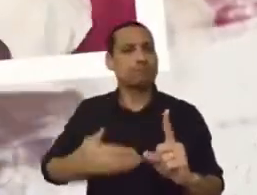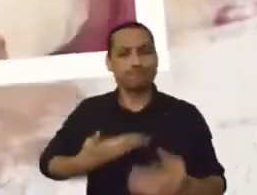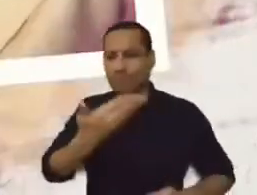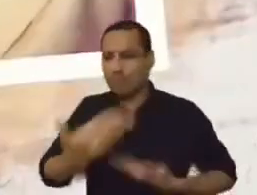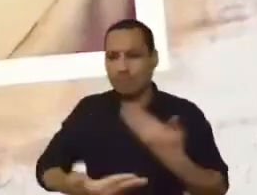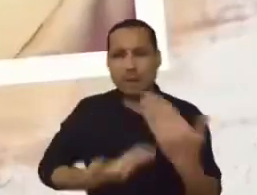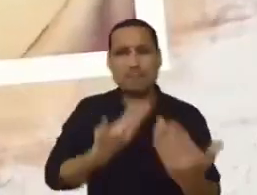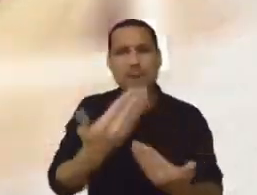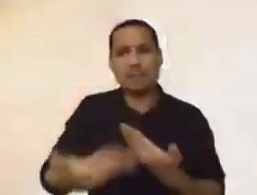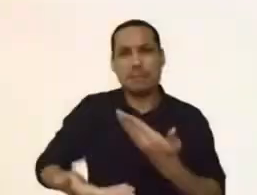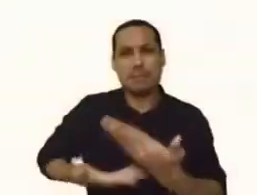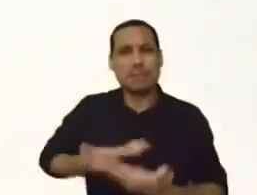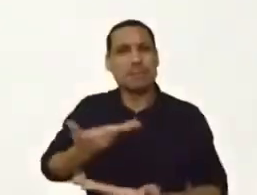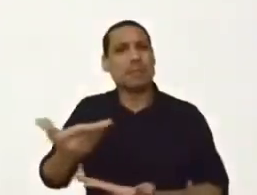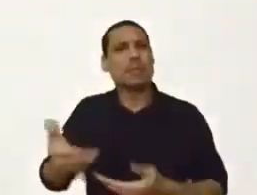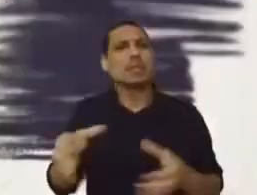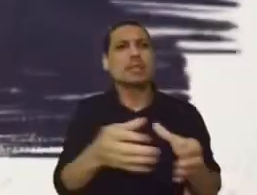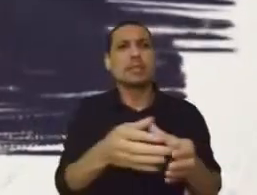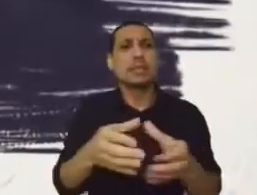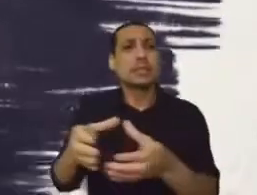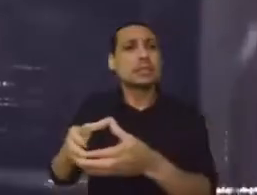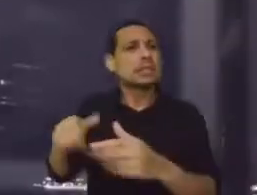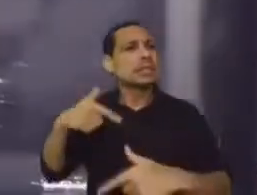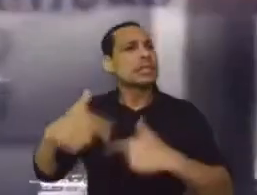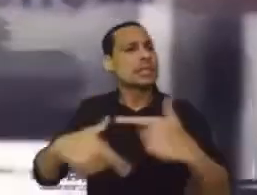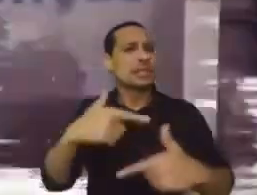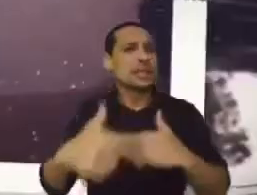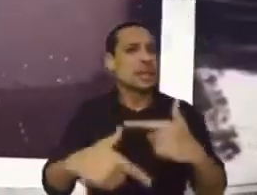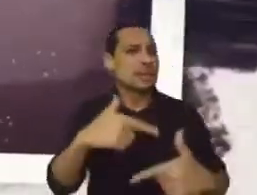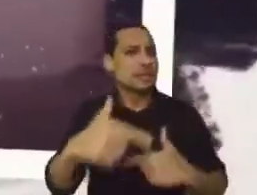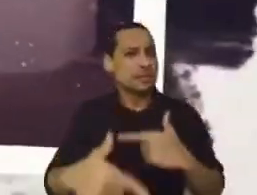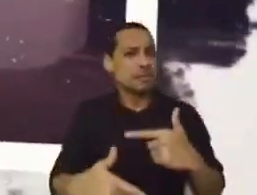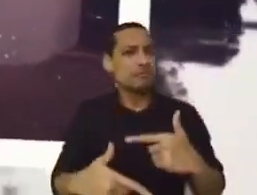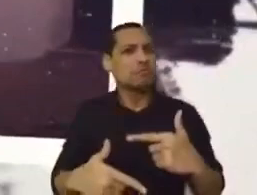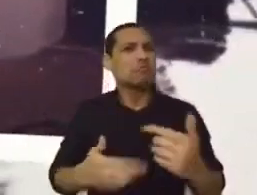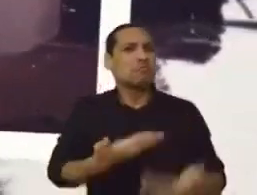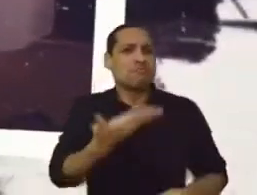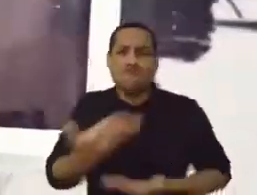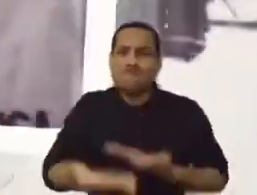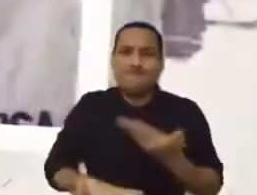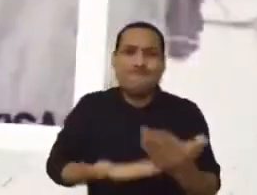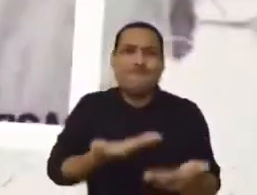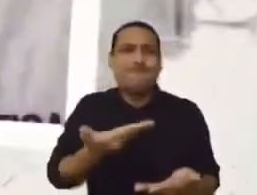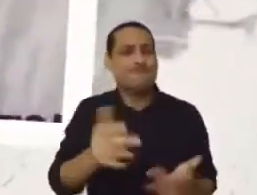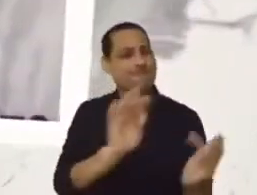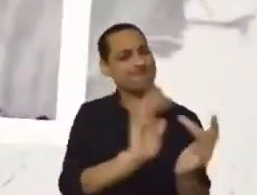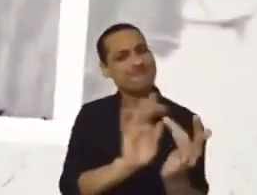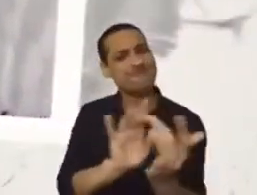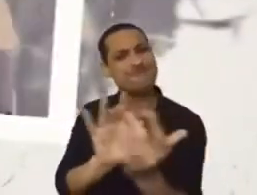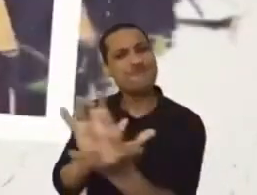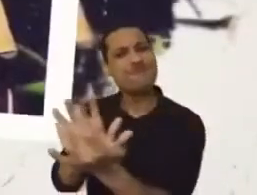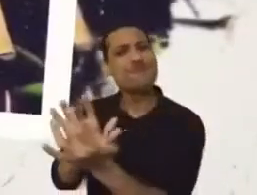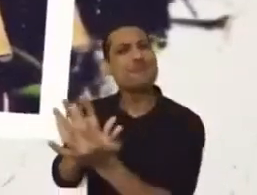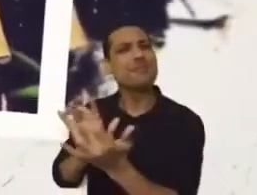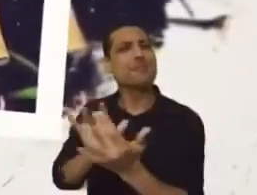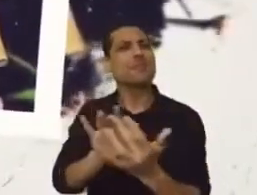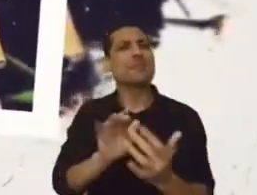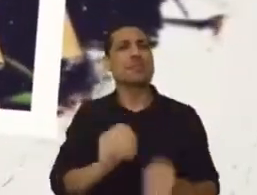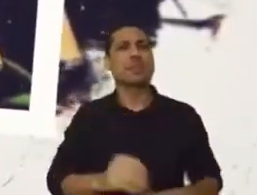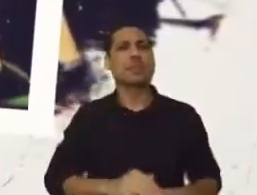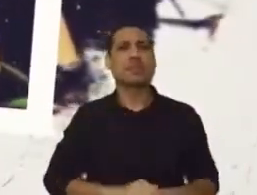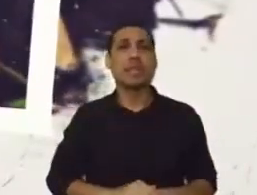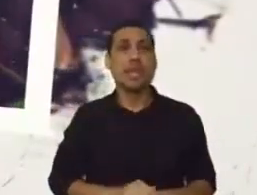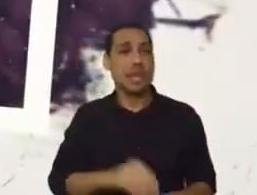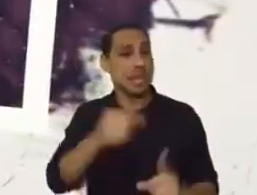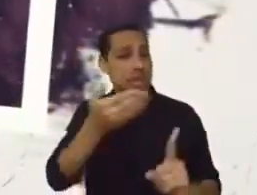o planeta era necessária. Secretário de Relações Internacionais da CUT, foi o primeiro presidente não metalúrgico da central quando Vicentinho